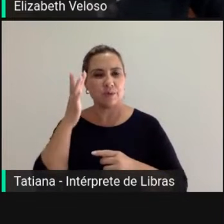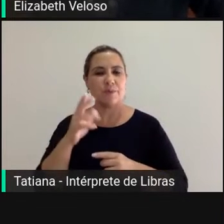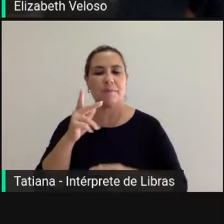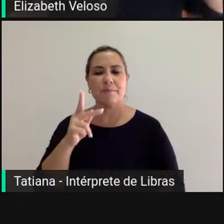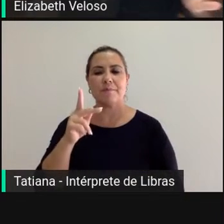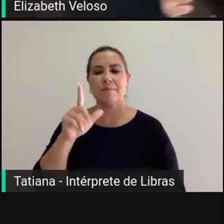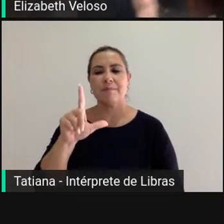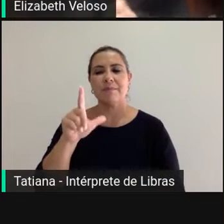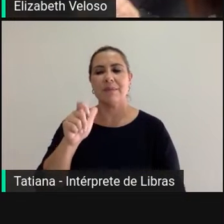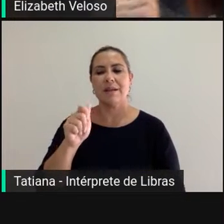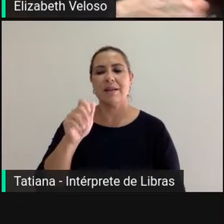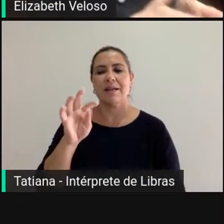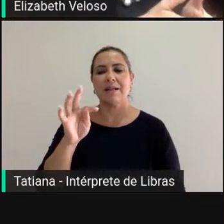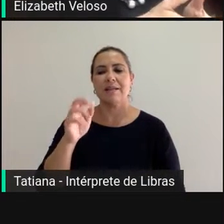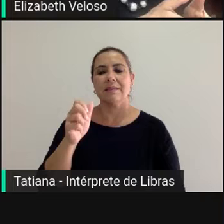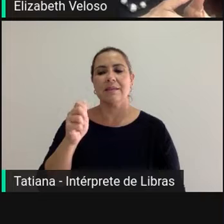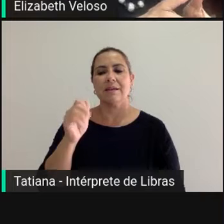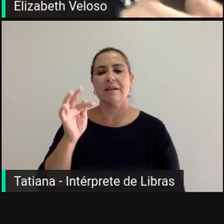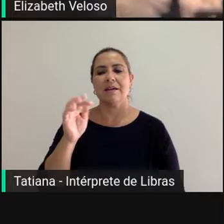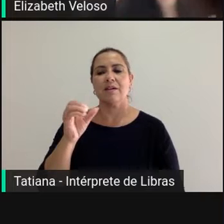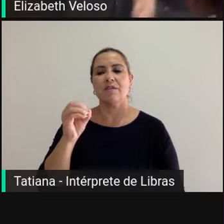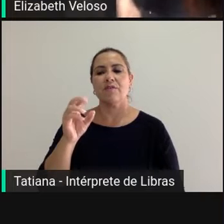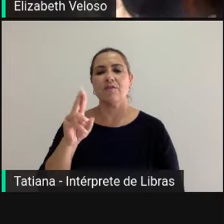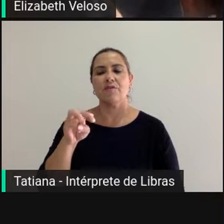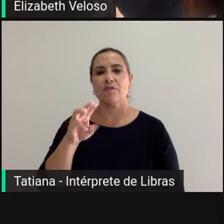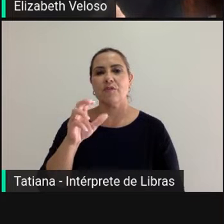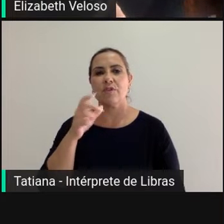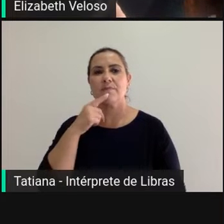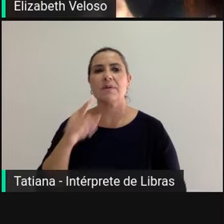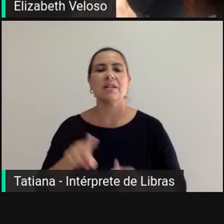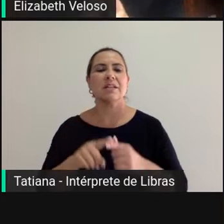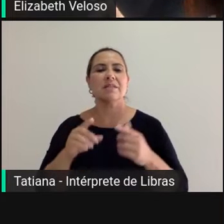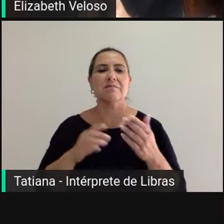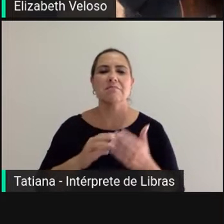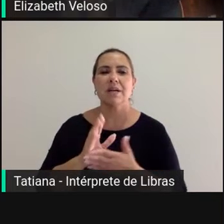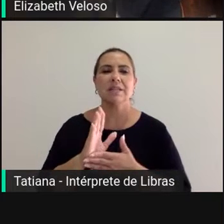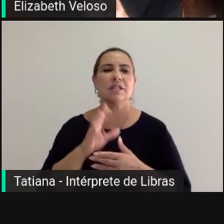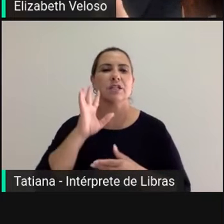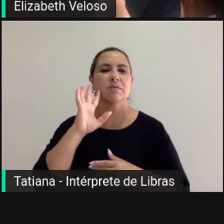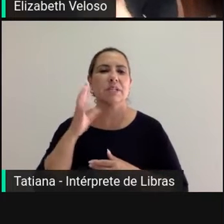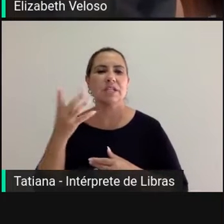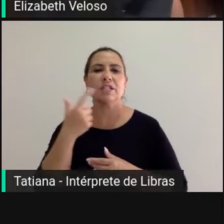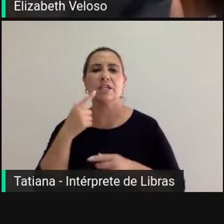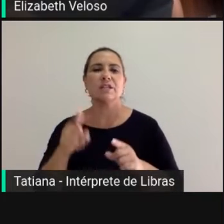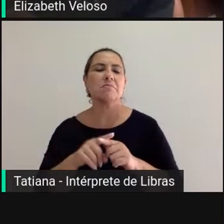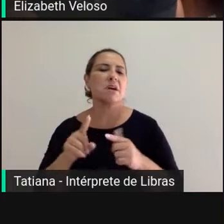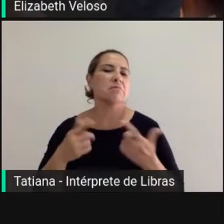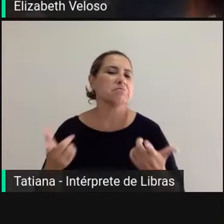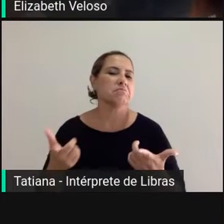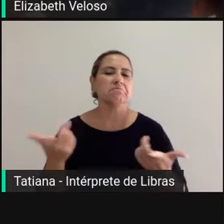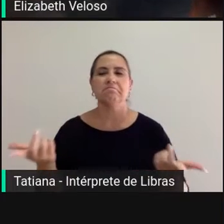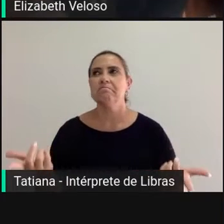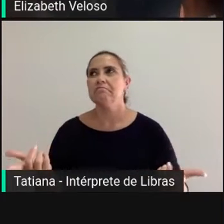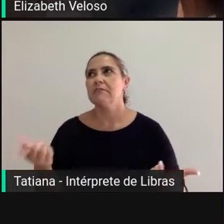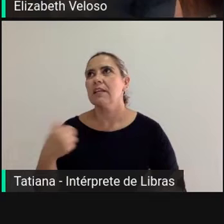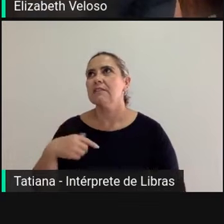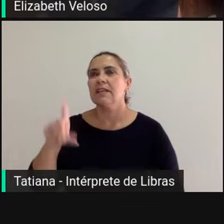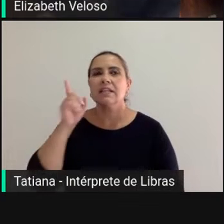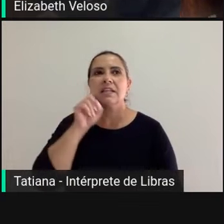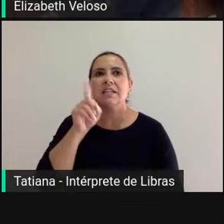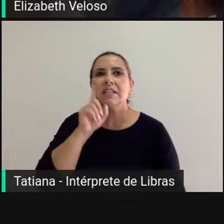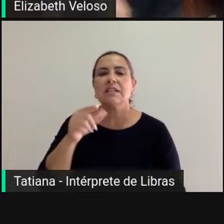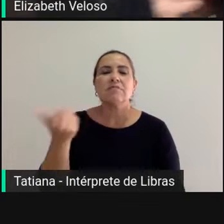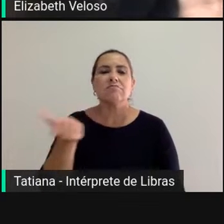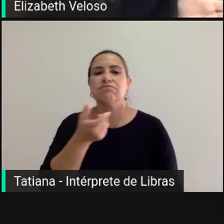isso possa influenciar, seja a eleição do Trump, seja a decisão da Inglaterra de sair do bloco europeu, que